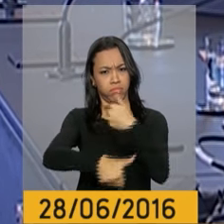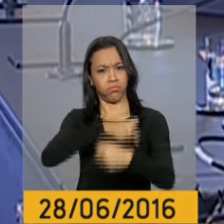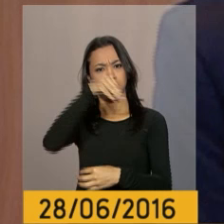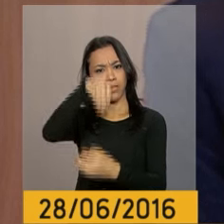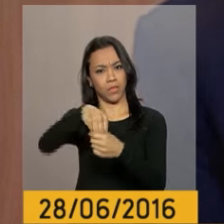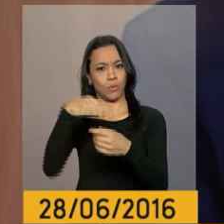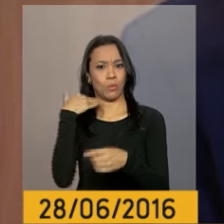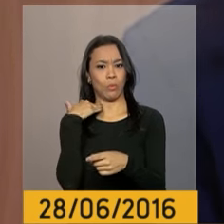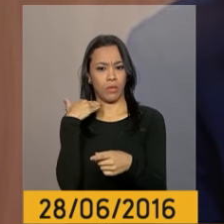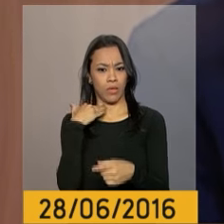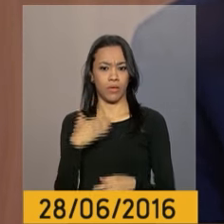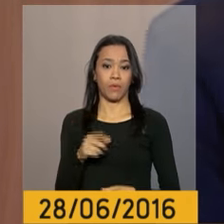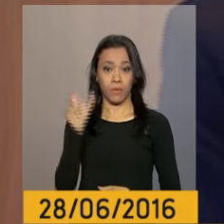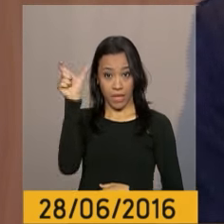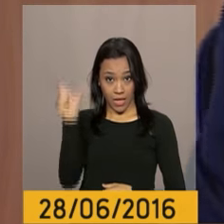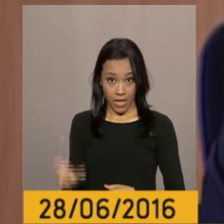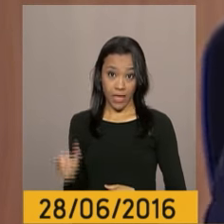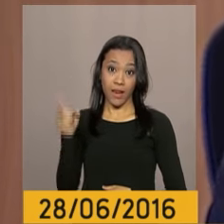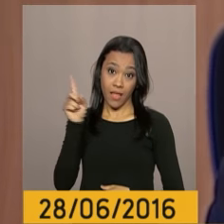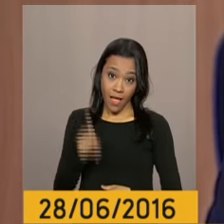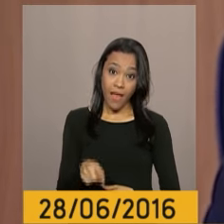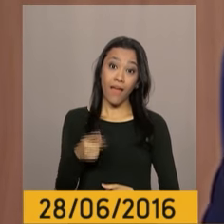É um cidadão de Formosa, Goiás.